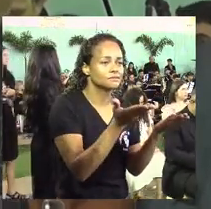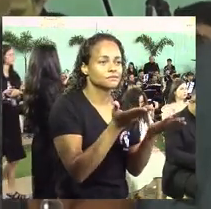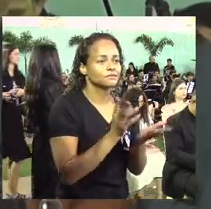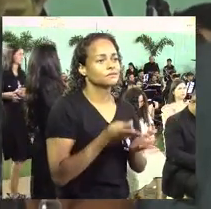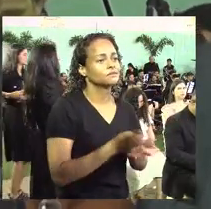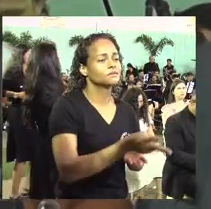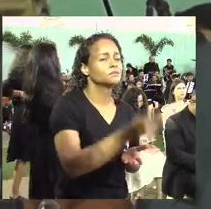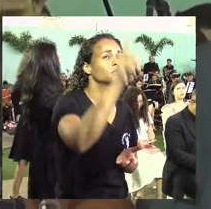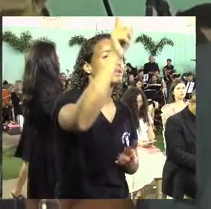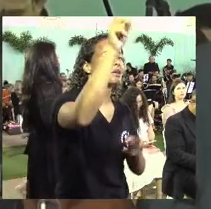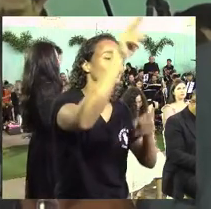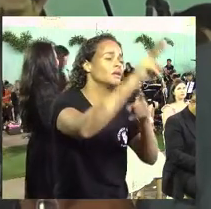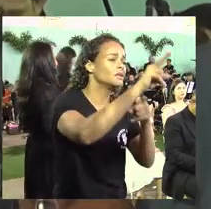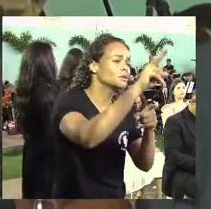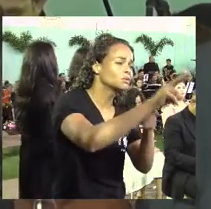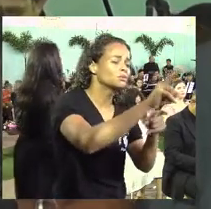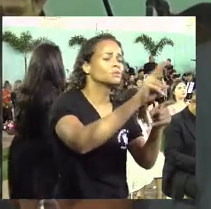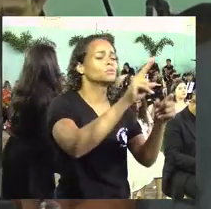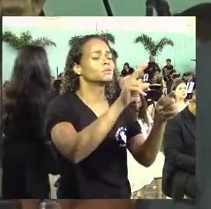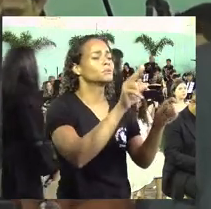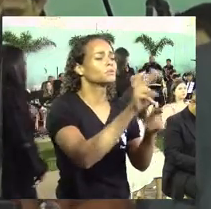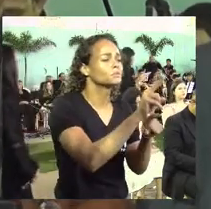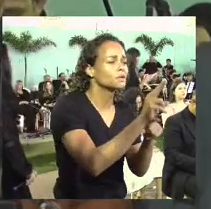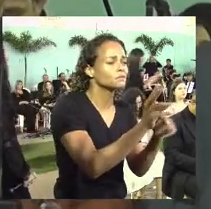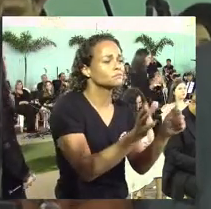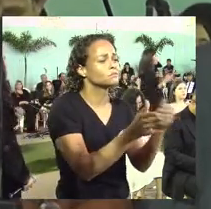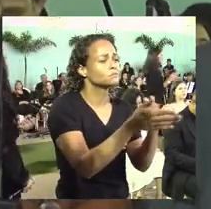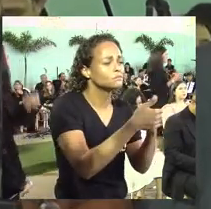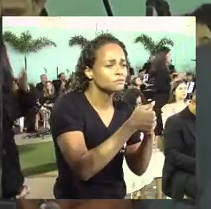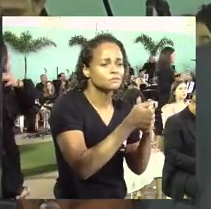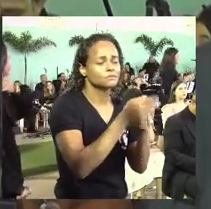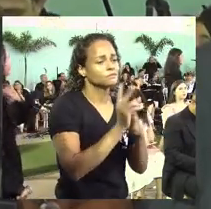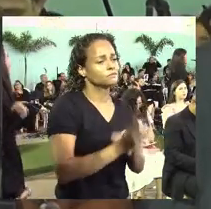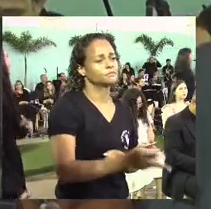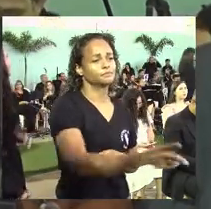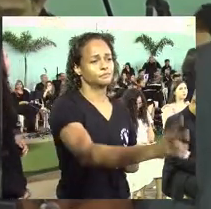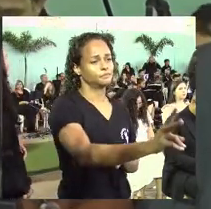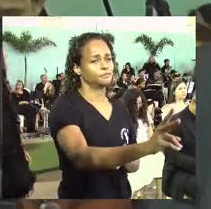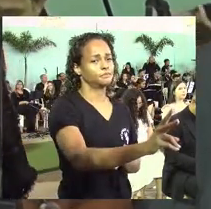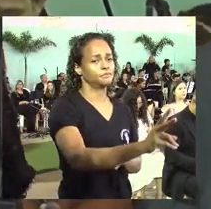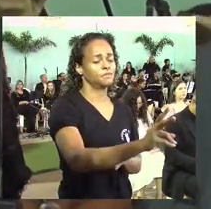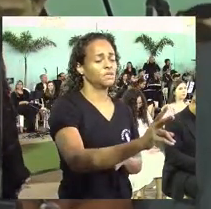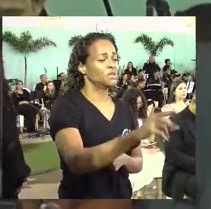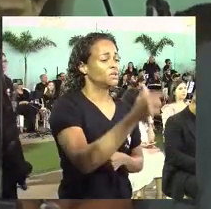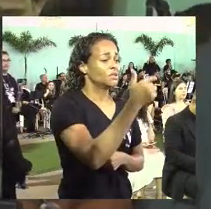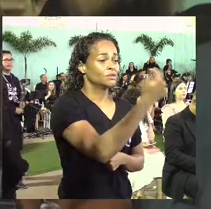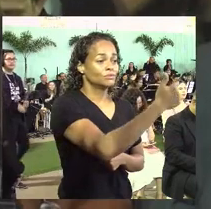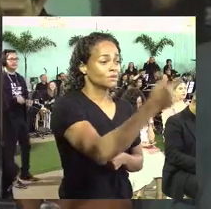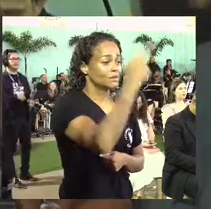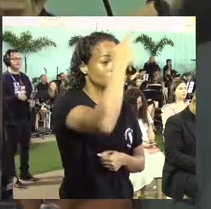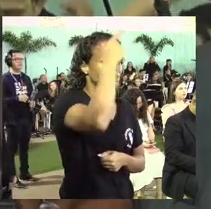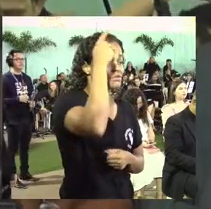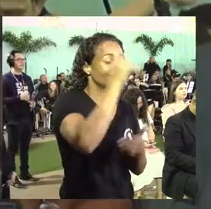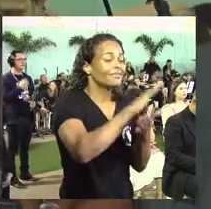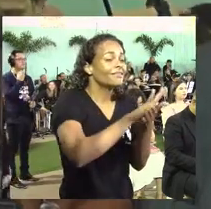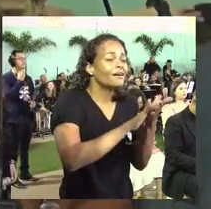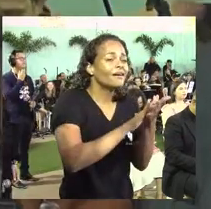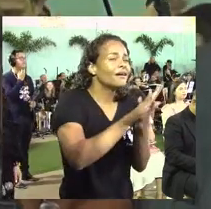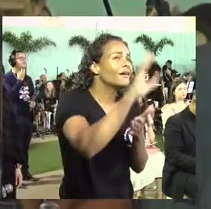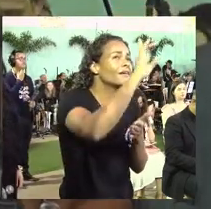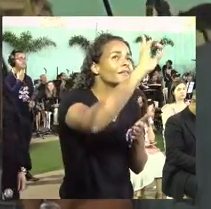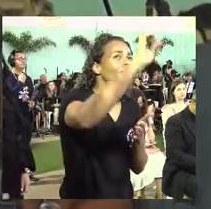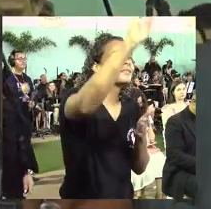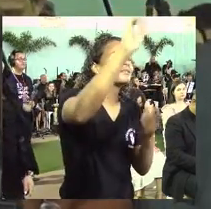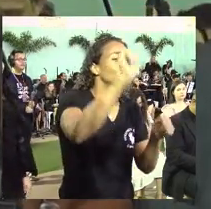quem vê ela é ele quem guarda e não há ninguém então não há nada que possa